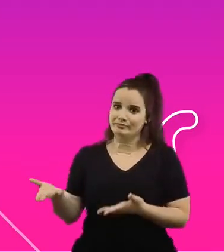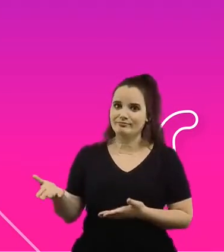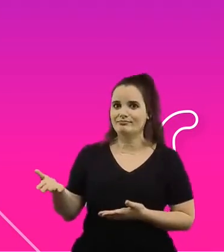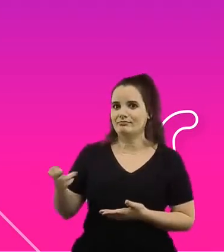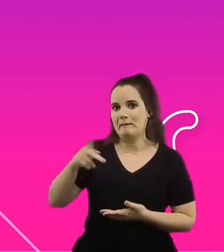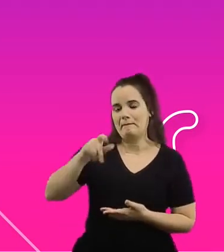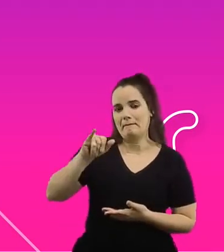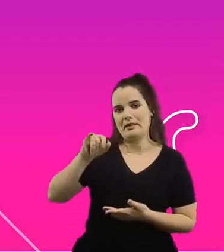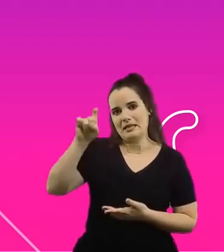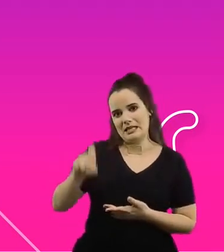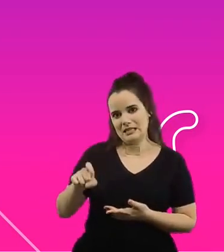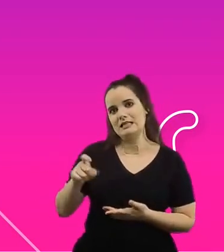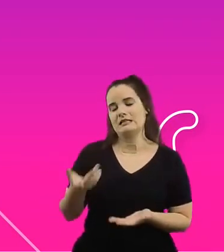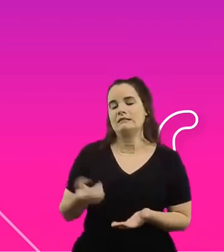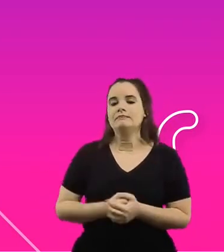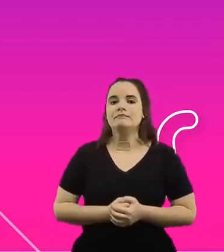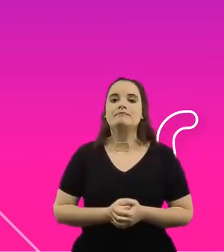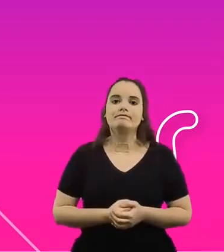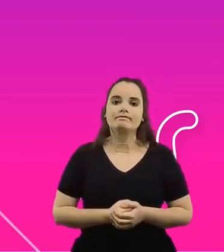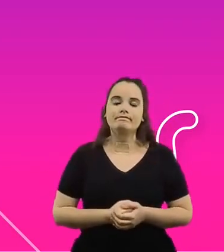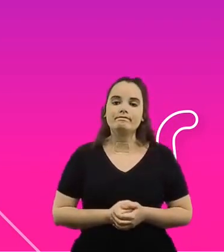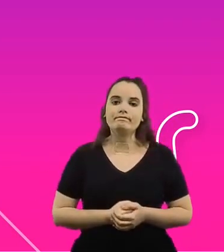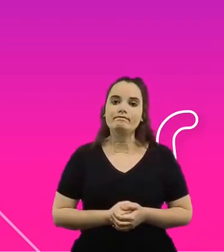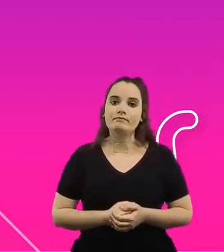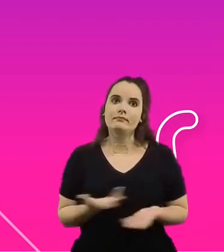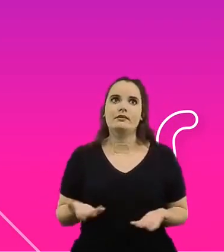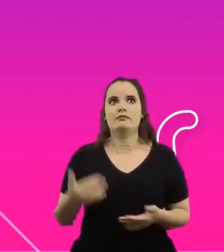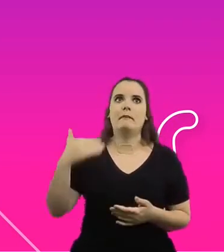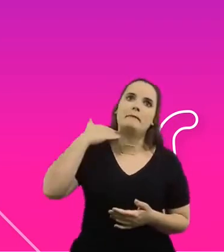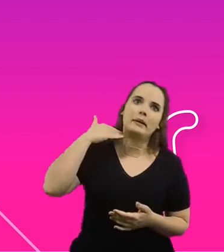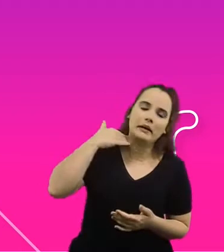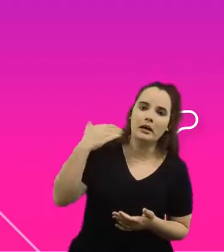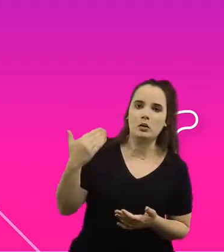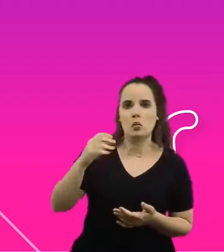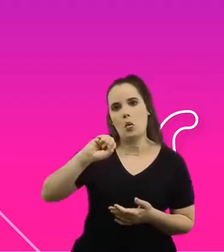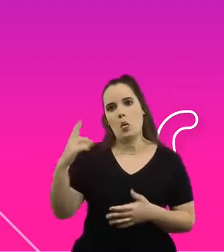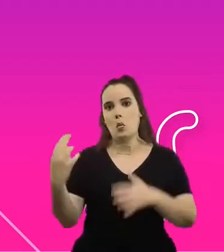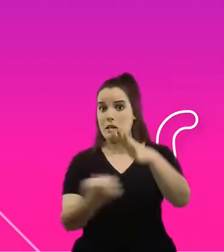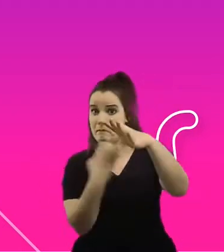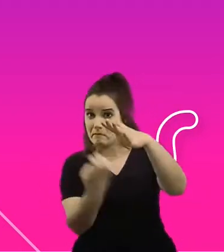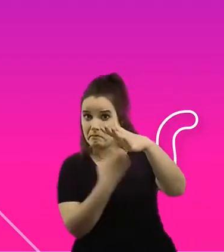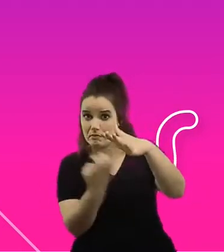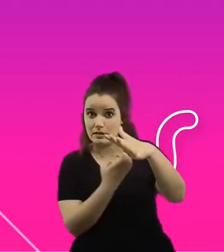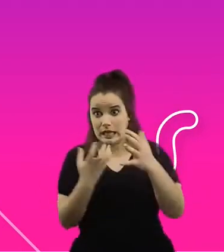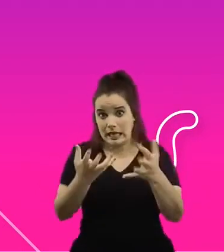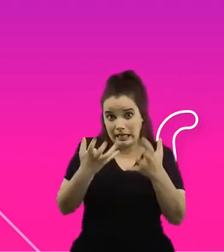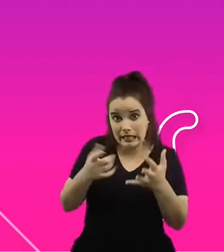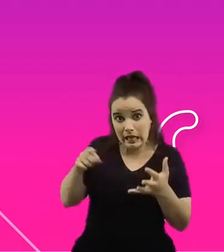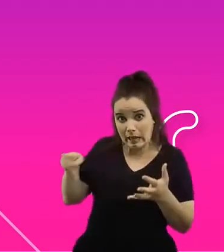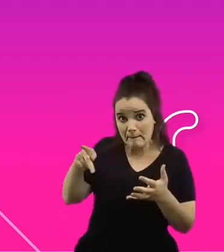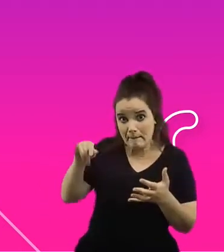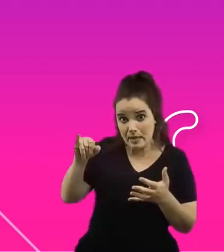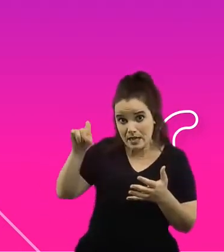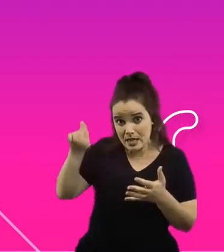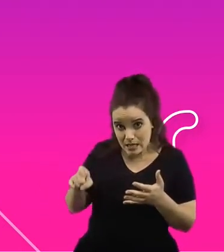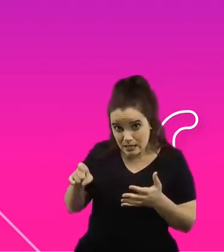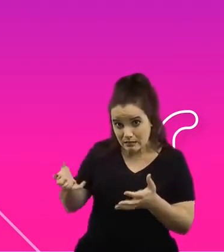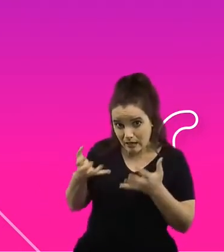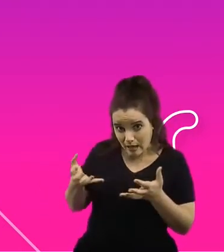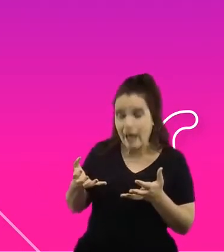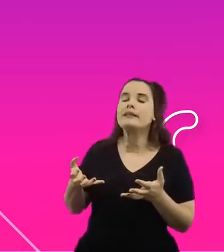prevenção a fraudes, né? Então, enfim, os bancos, as instituições financeiras estão correndo com tudo que podem agora, justamente para